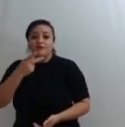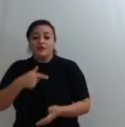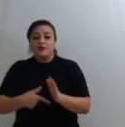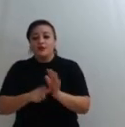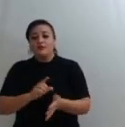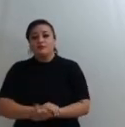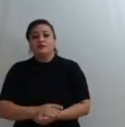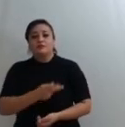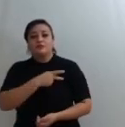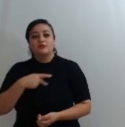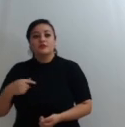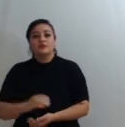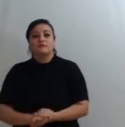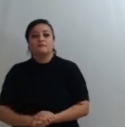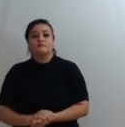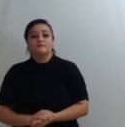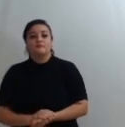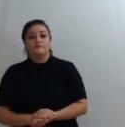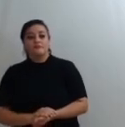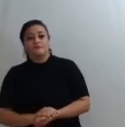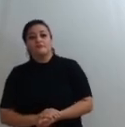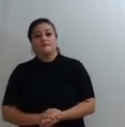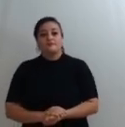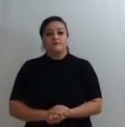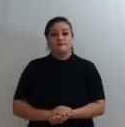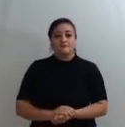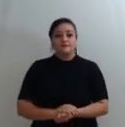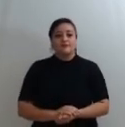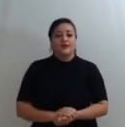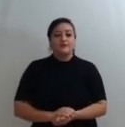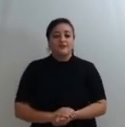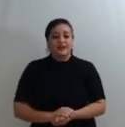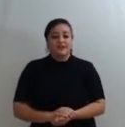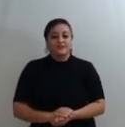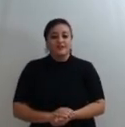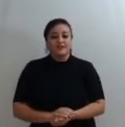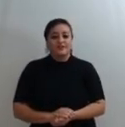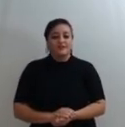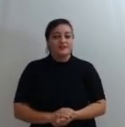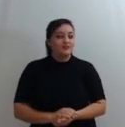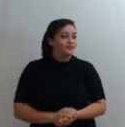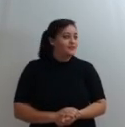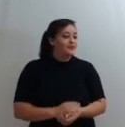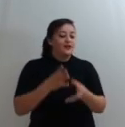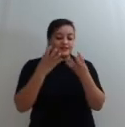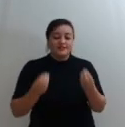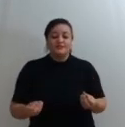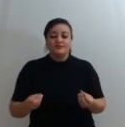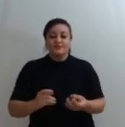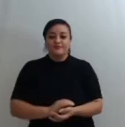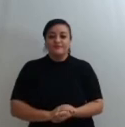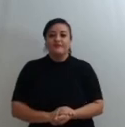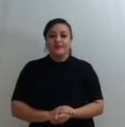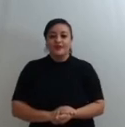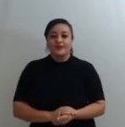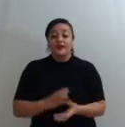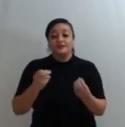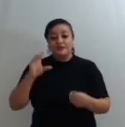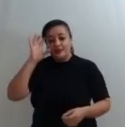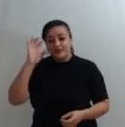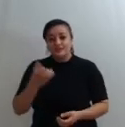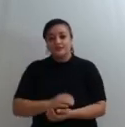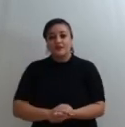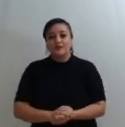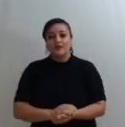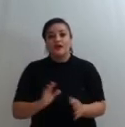eu denego a ordem. Obrigado, ministro Sebastião. Como vota o ministro